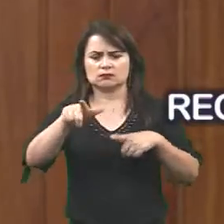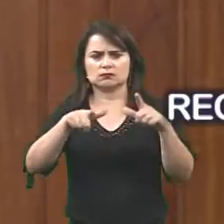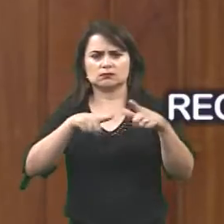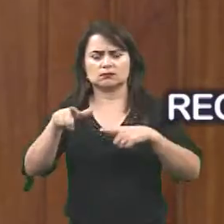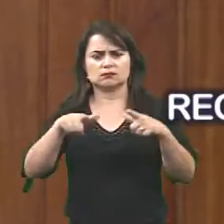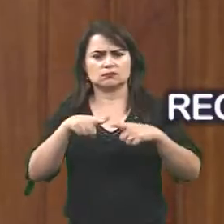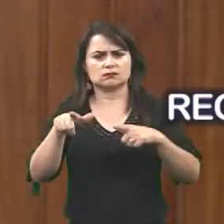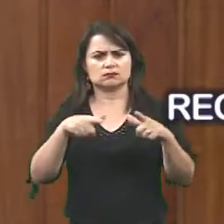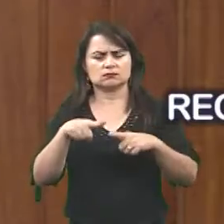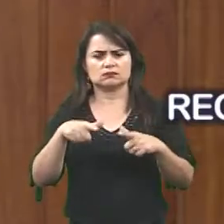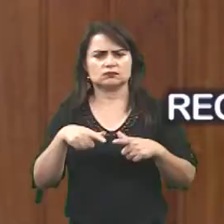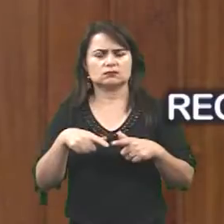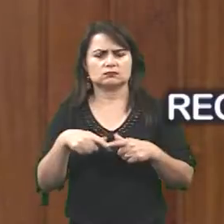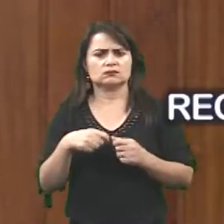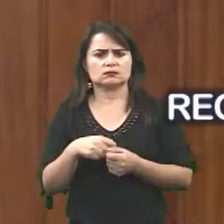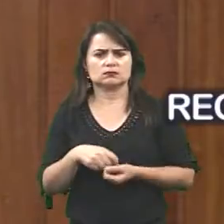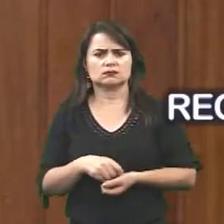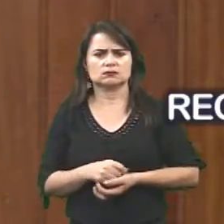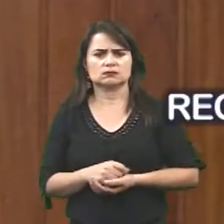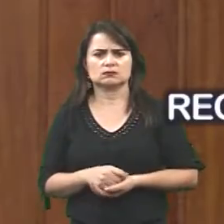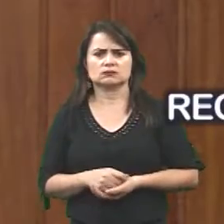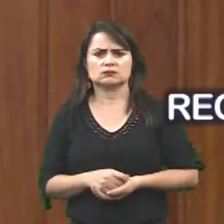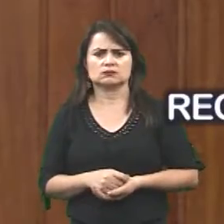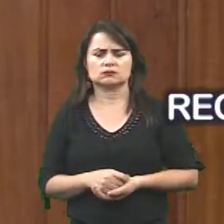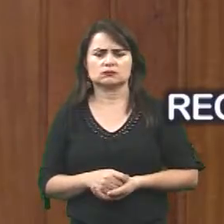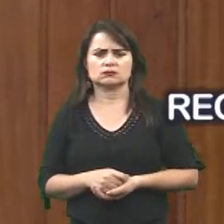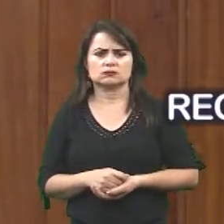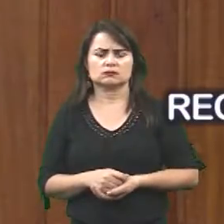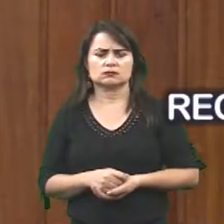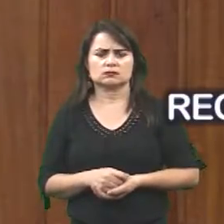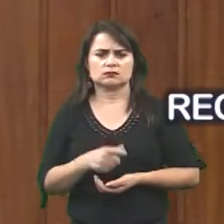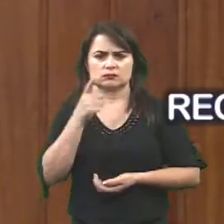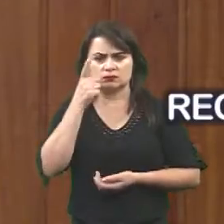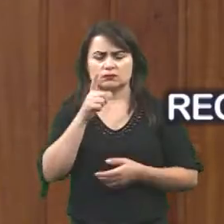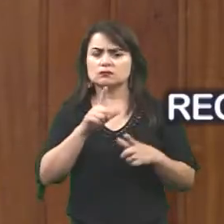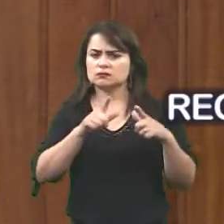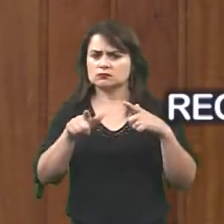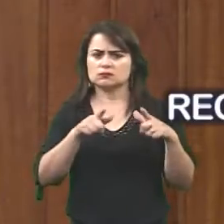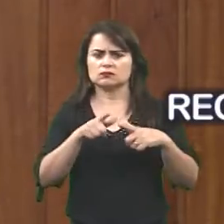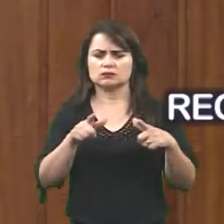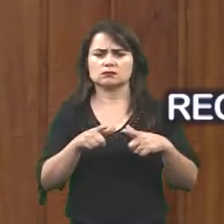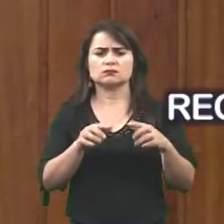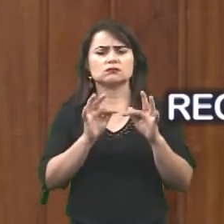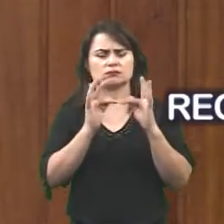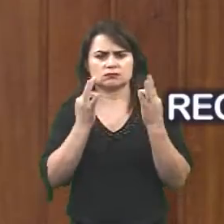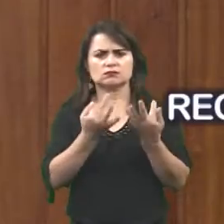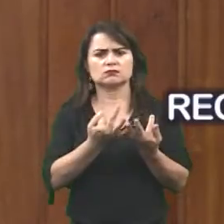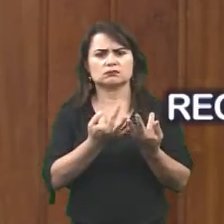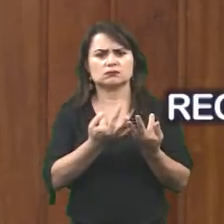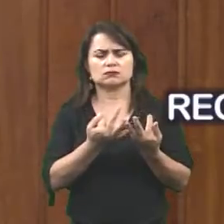muitas famílias dos distritos. Então, venho pedir aqui aos nobres aí que